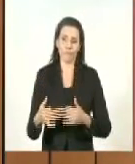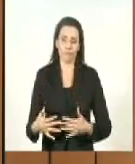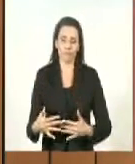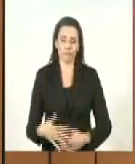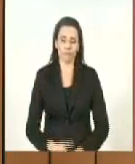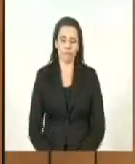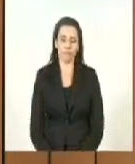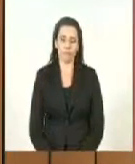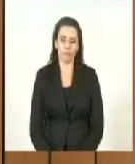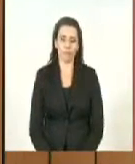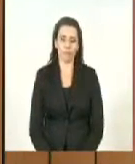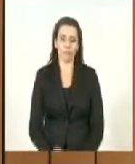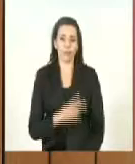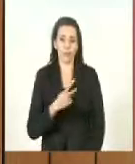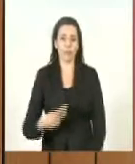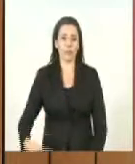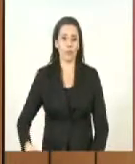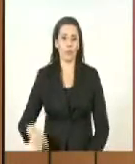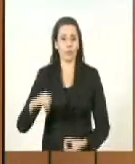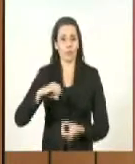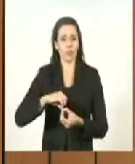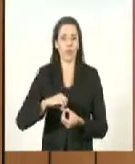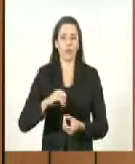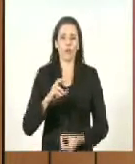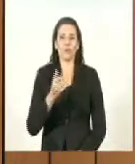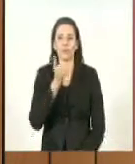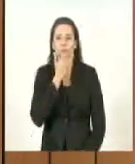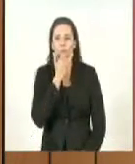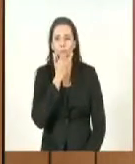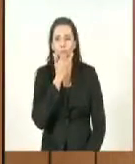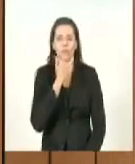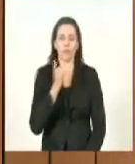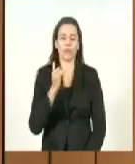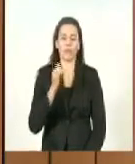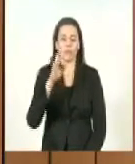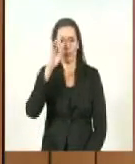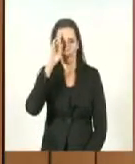o presidente do DETRAN, o diretor-geral do DETRAN,